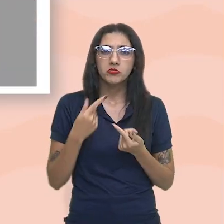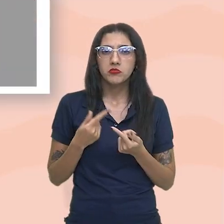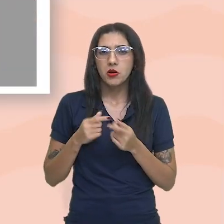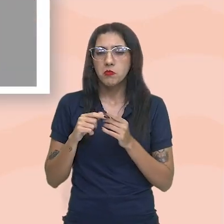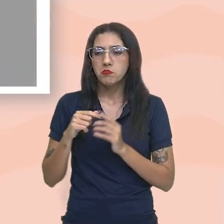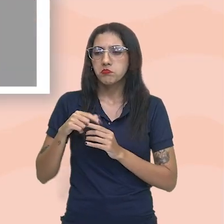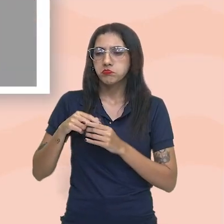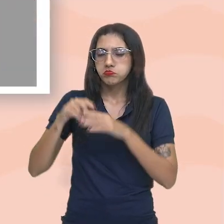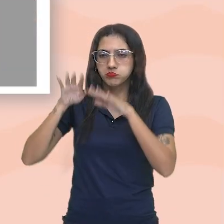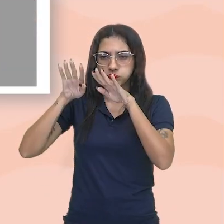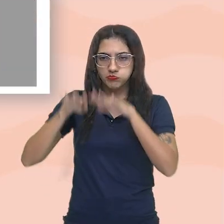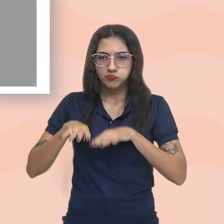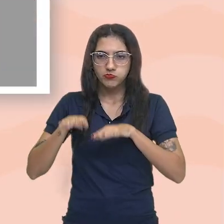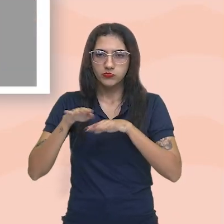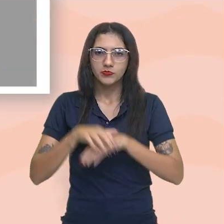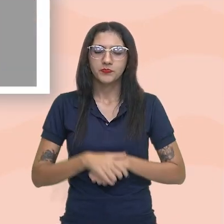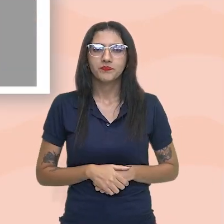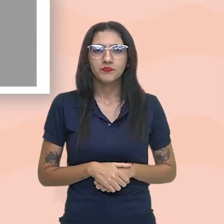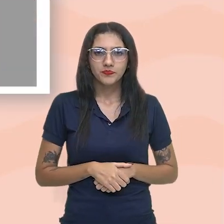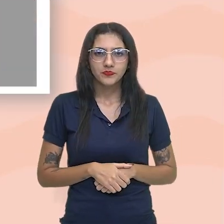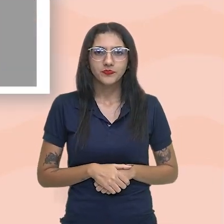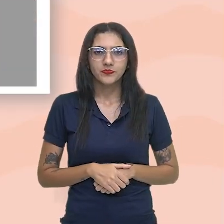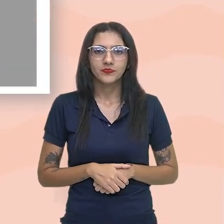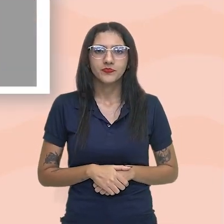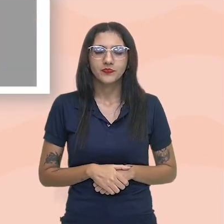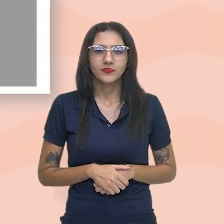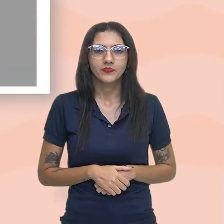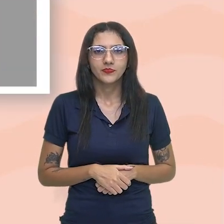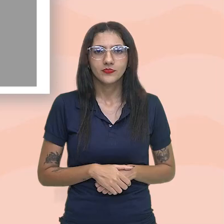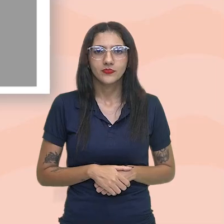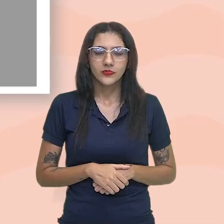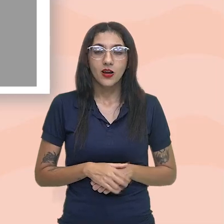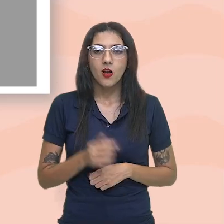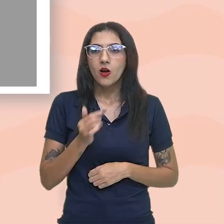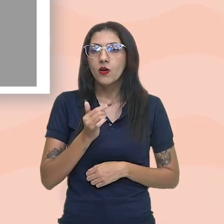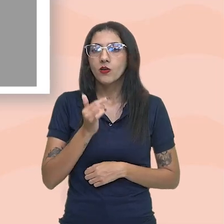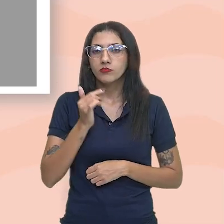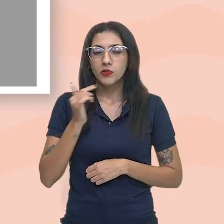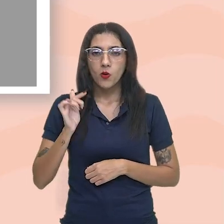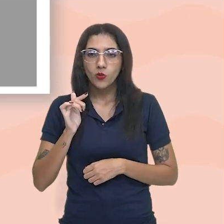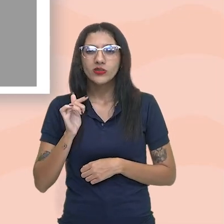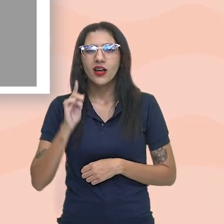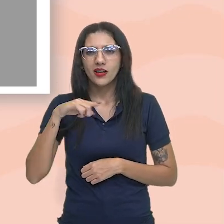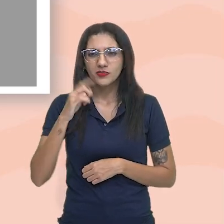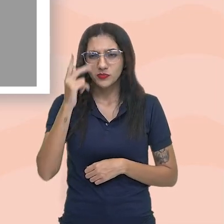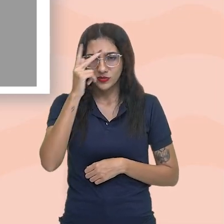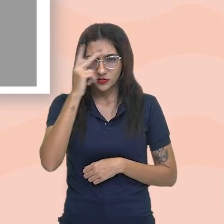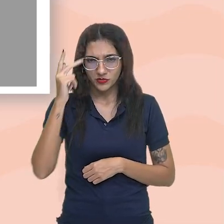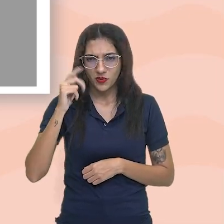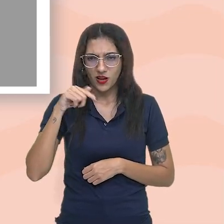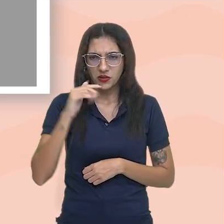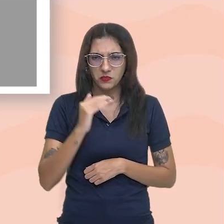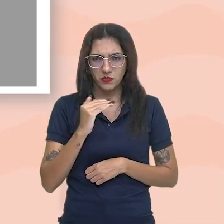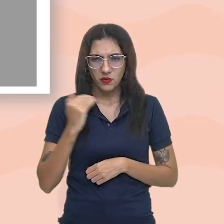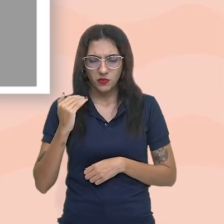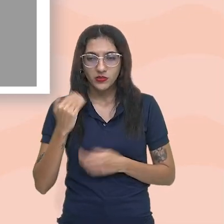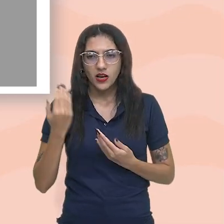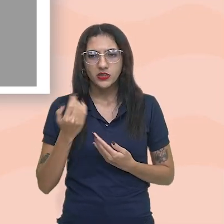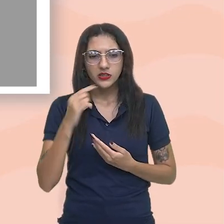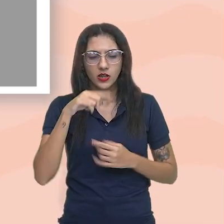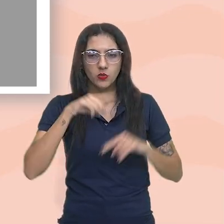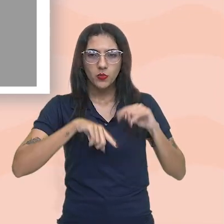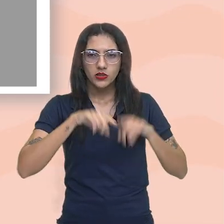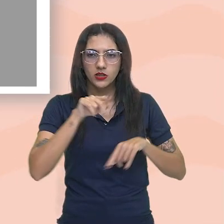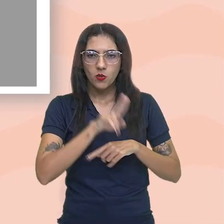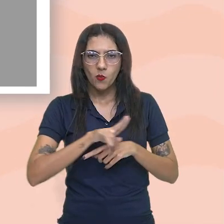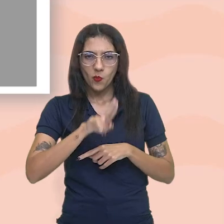dessa pessoa, ela vai para a nossa aldeia espiritual e o tronco que foi utilizado, né? Ele